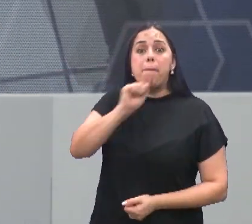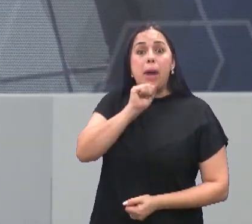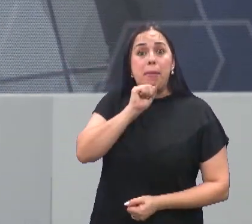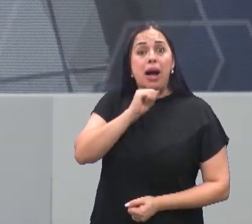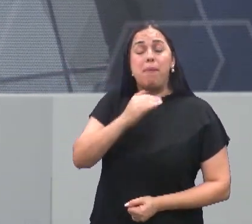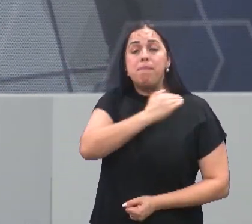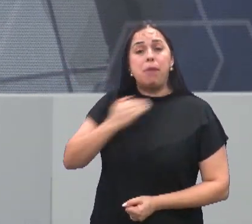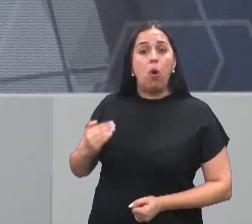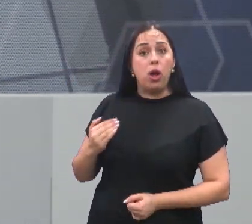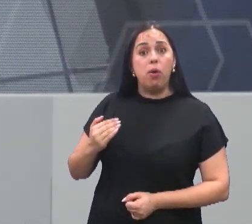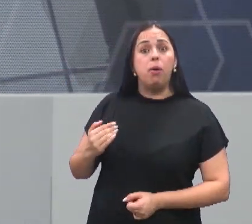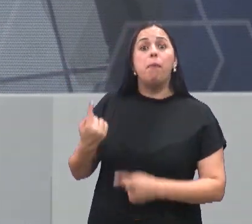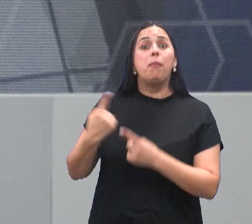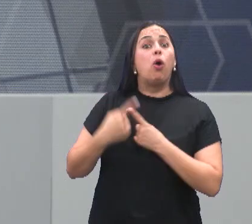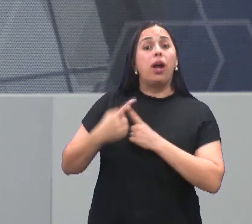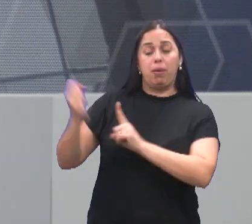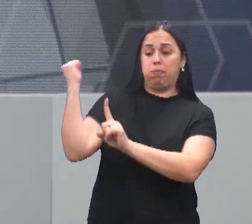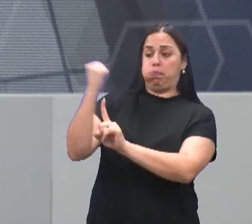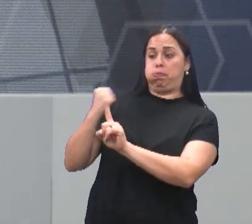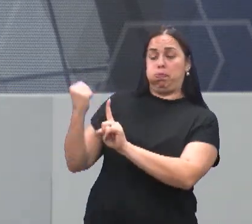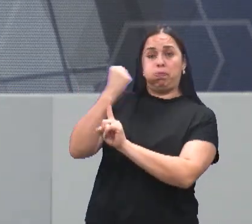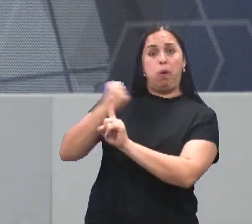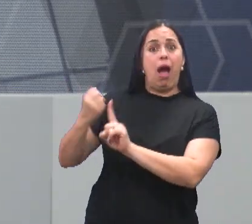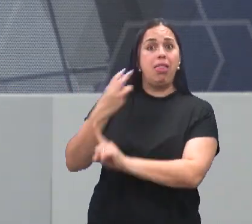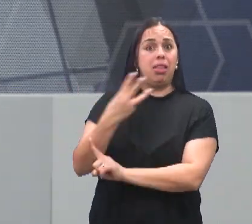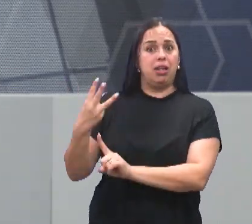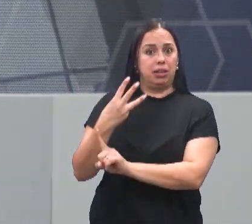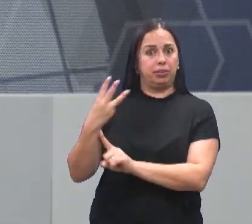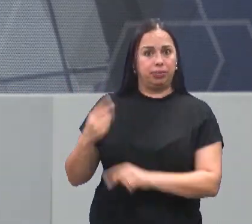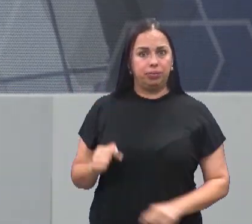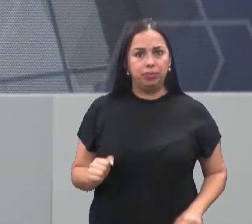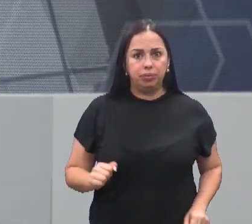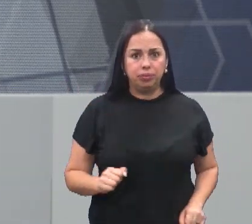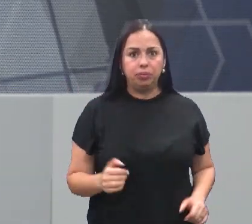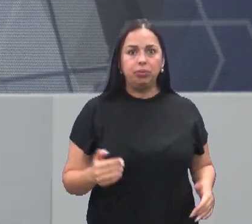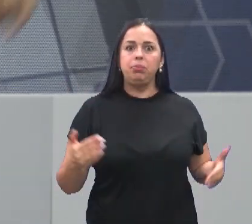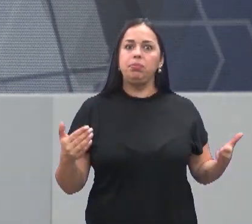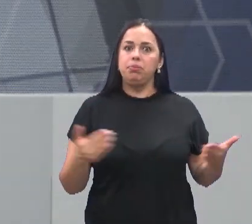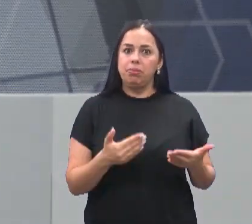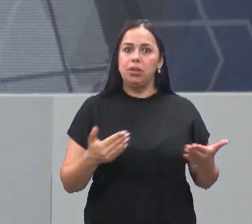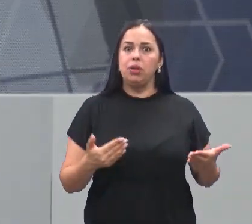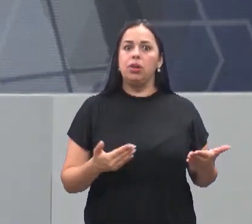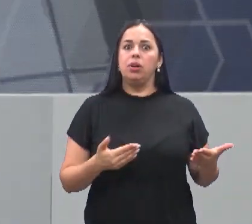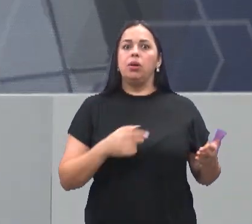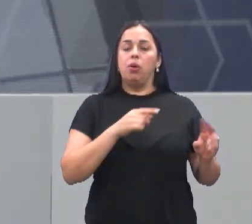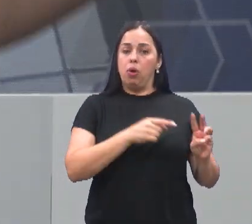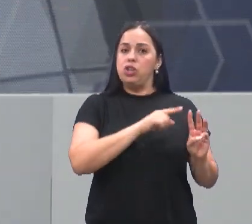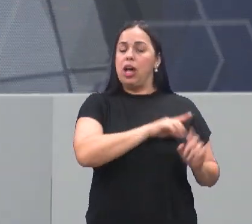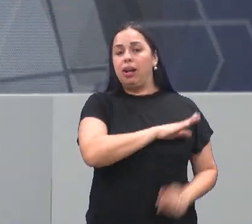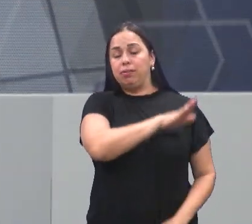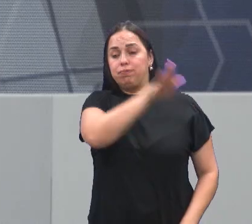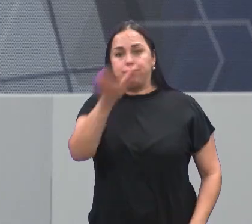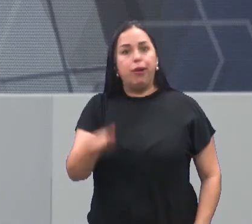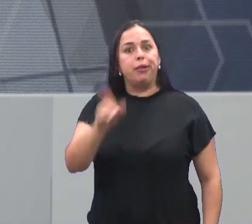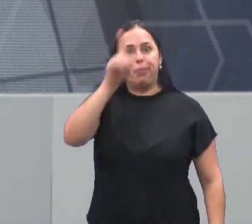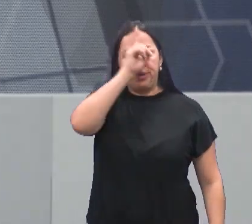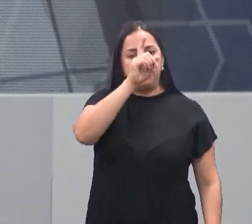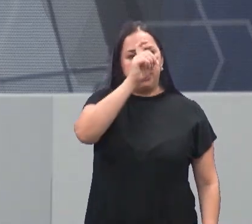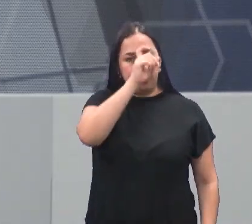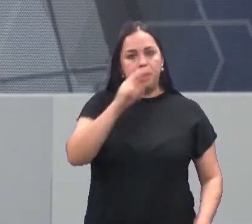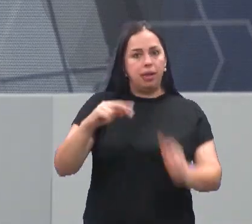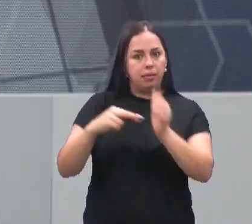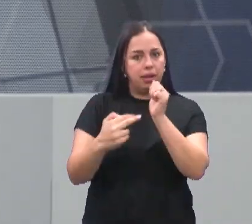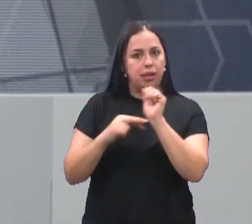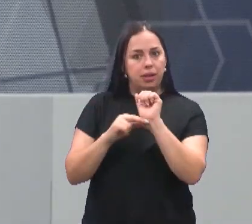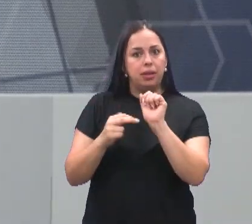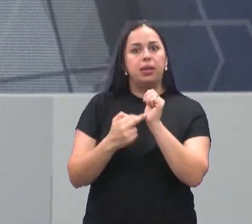facadas. Então, assim, a gente mexeu com o emocional dela hoje, ela nem está aqui, foi para o pronto-socorro da vila, e ela não veio com as